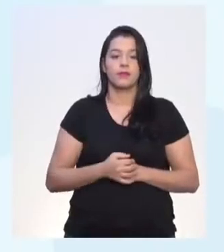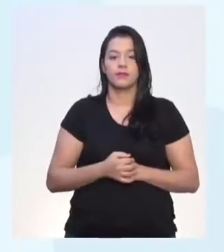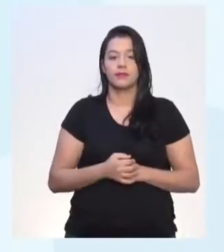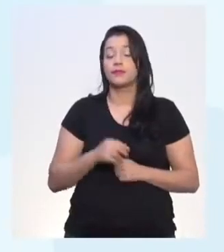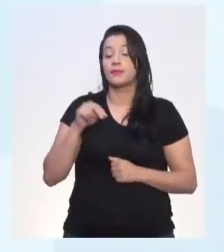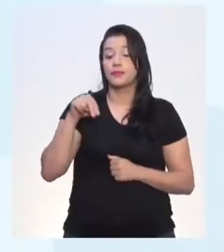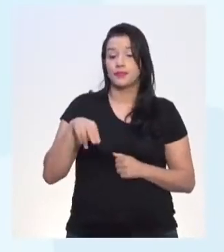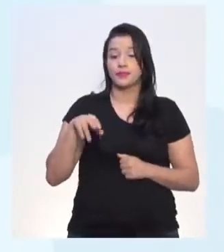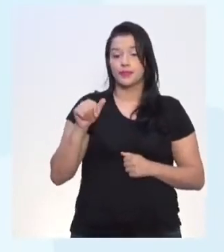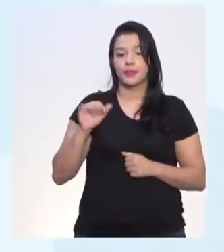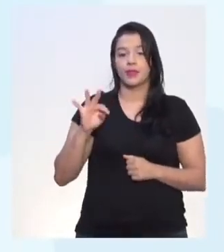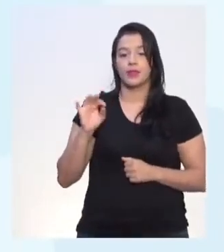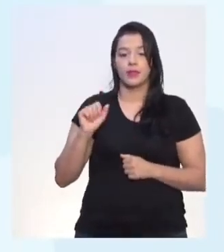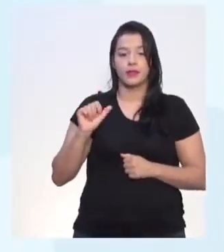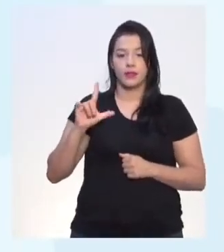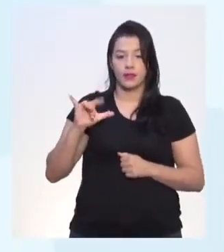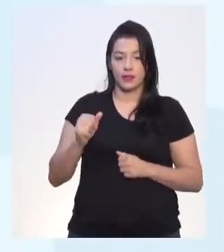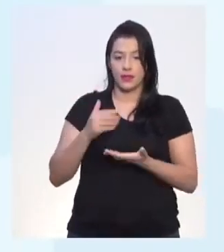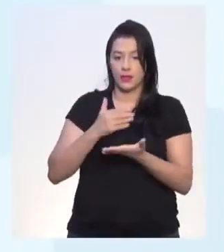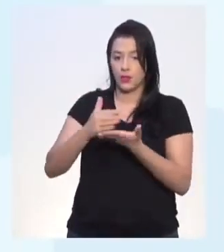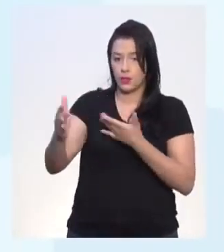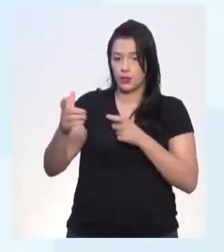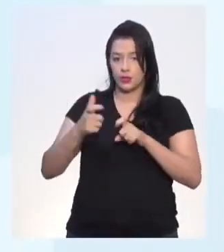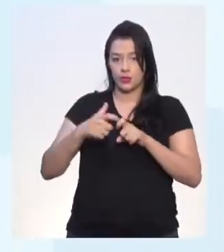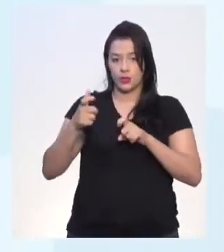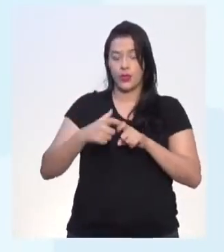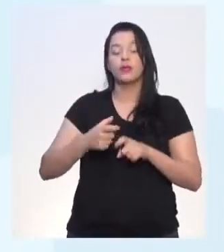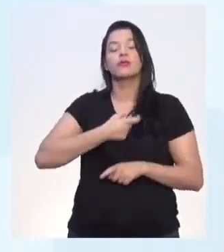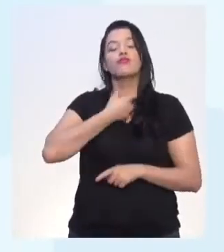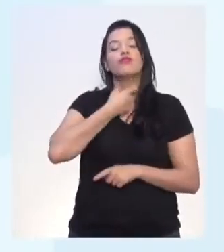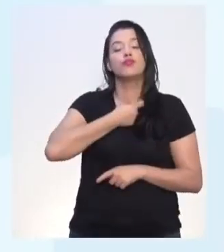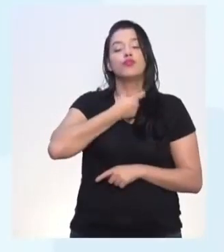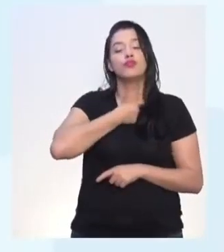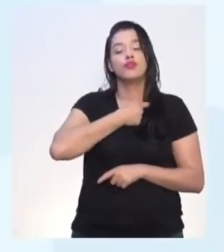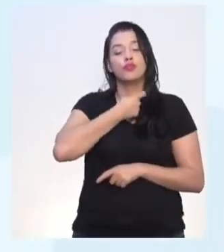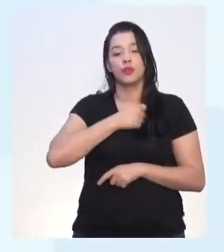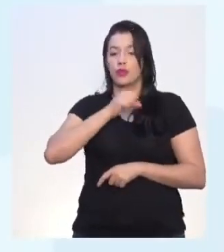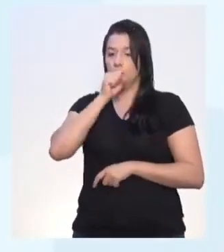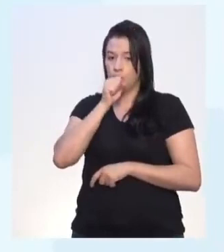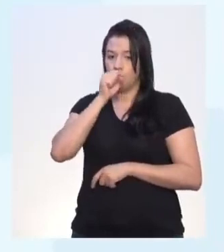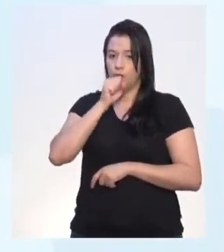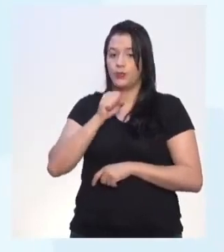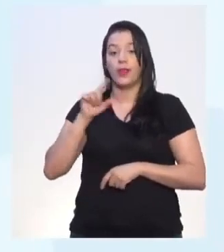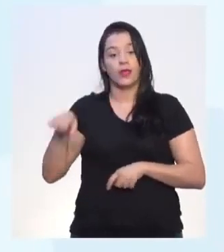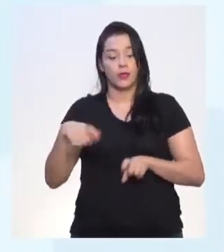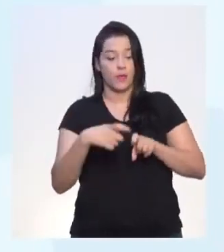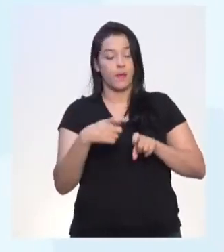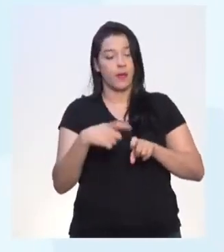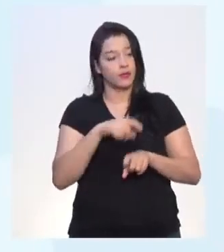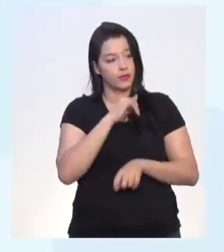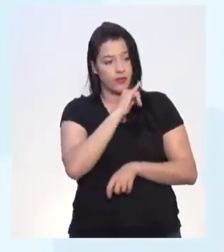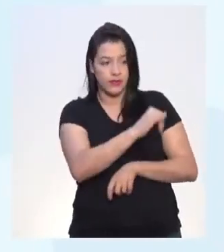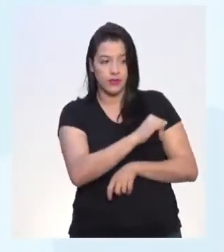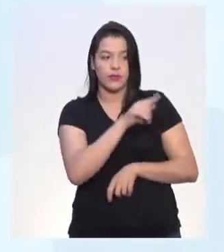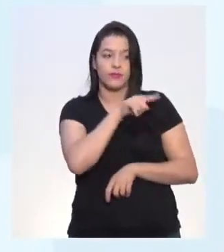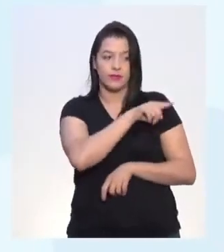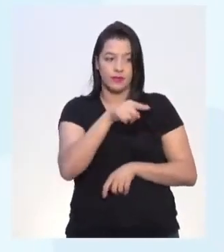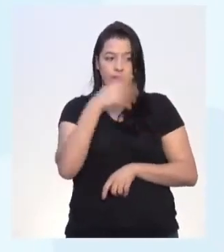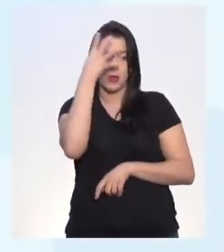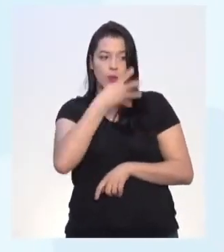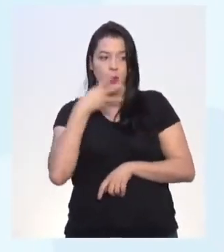Natália iniciou, por indicação médica, um tratamento para tosse. Tá? O médico prescreveu uma dose de xarope a cada 4 horas,